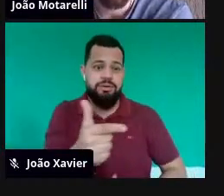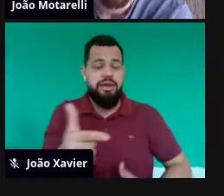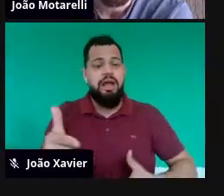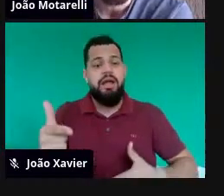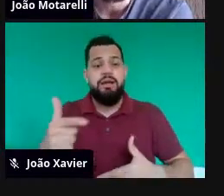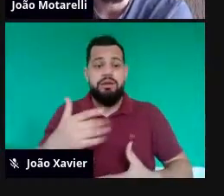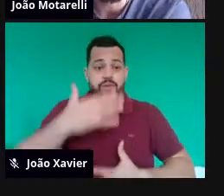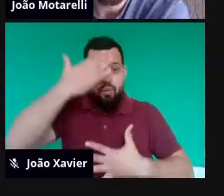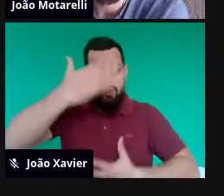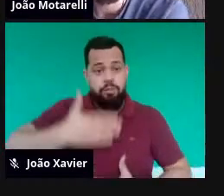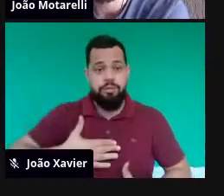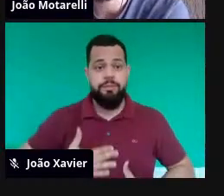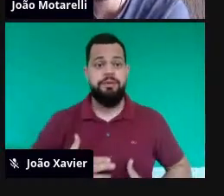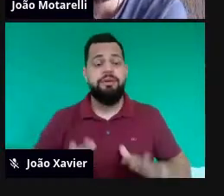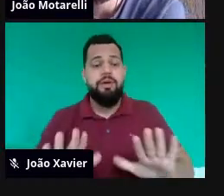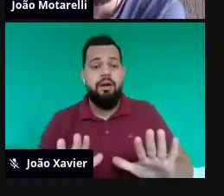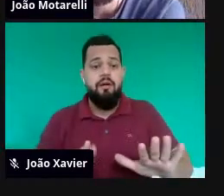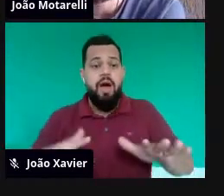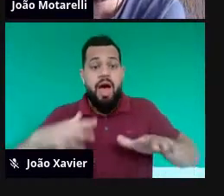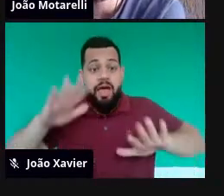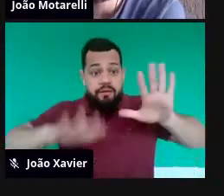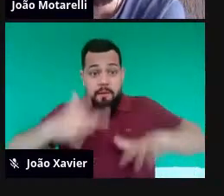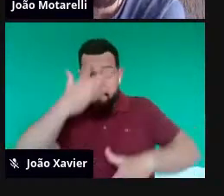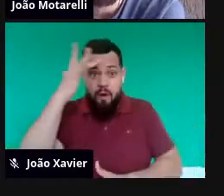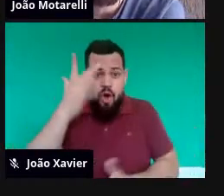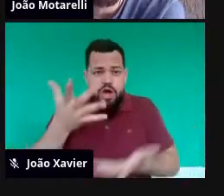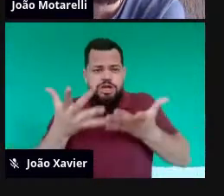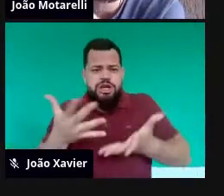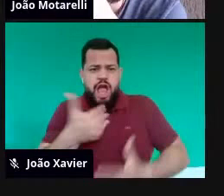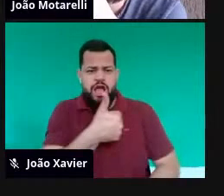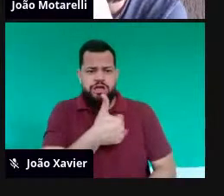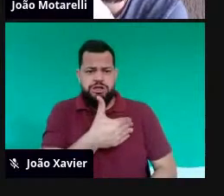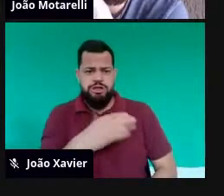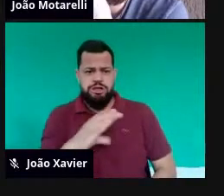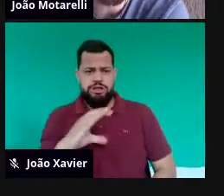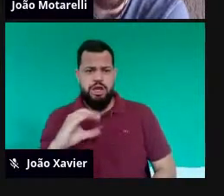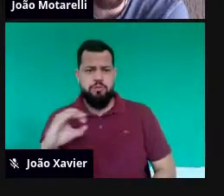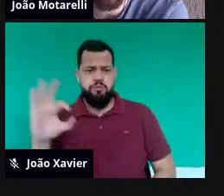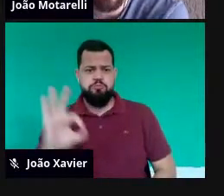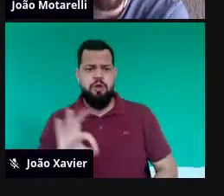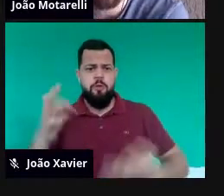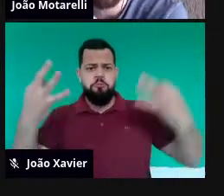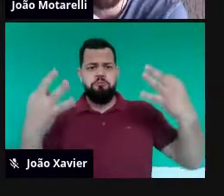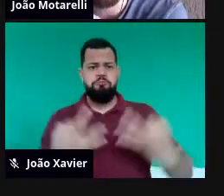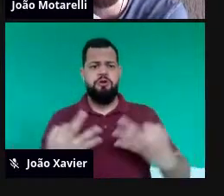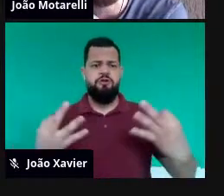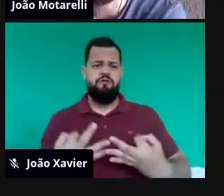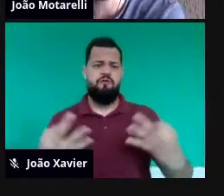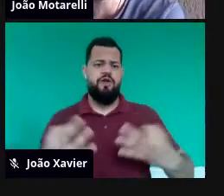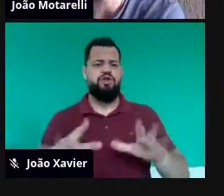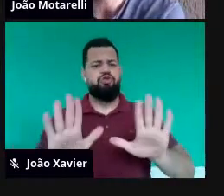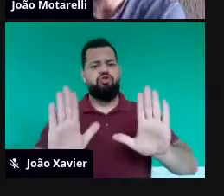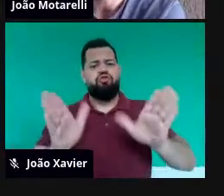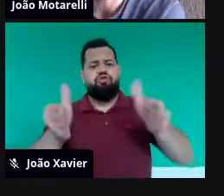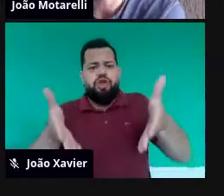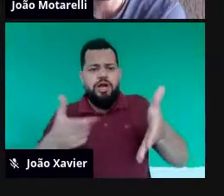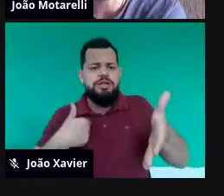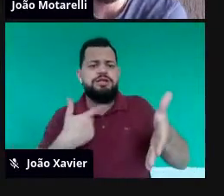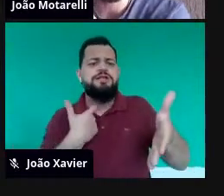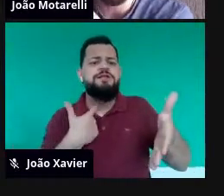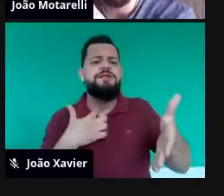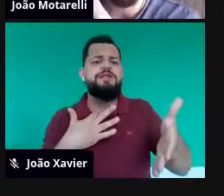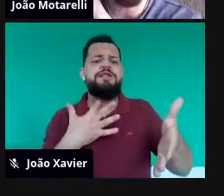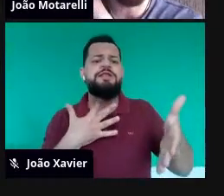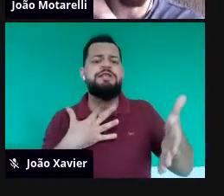indivíduo. Perfeccionismo, afeto negativo, baixa autoestima são efeitos esperados desse indivíduo e que